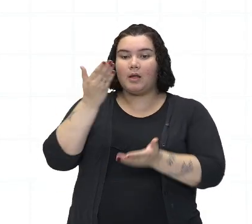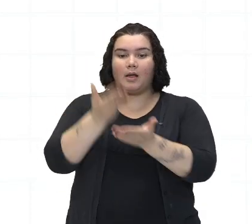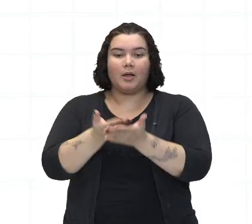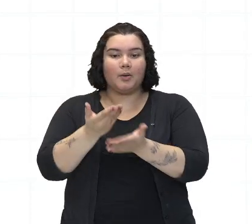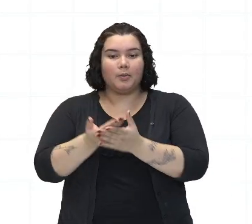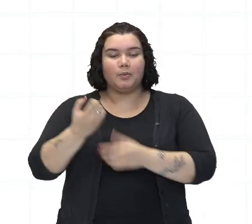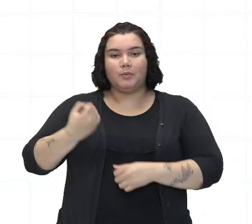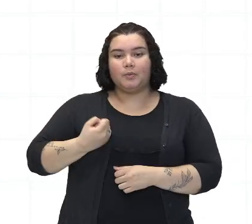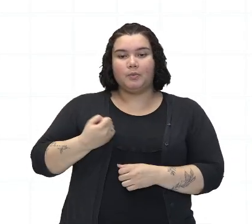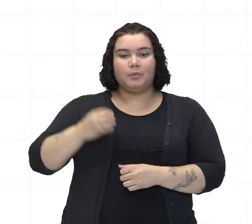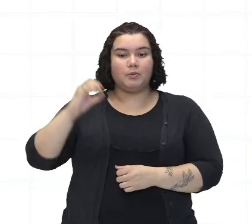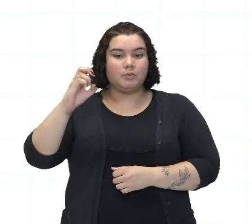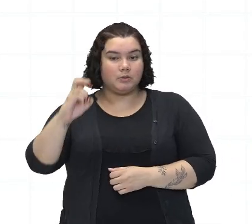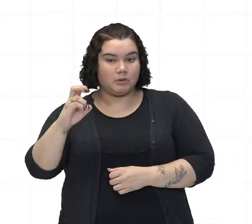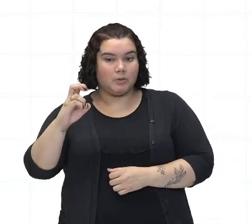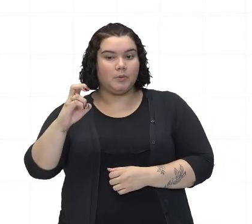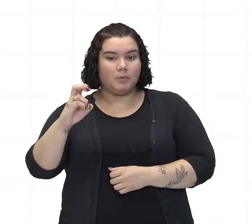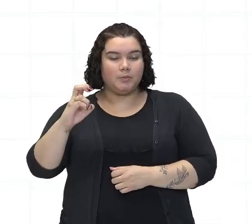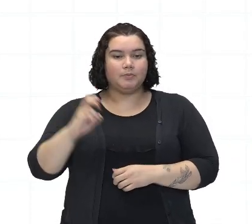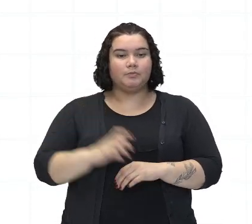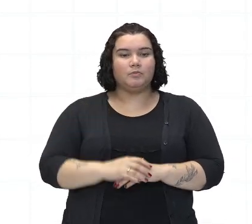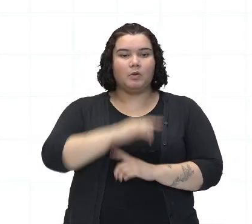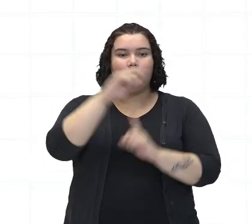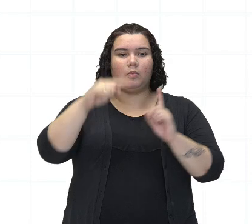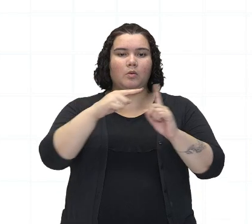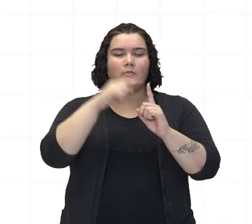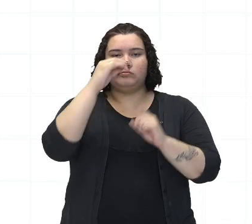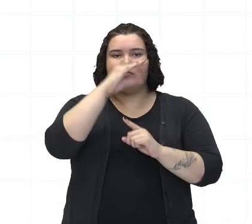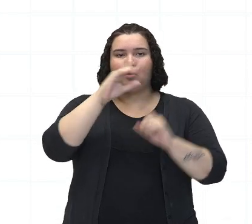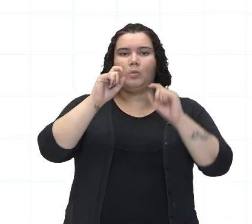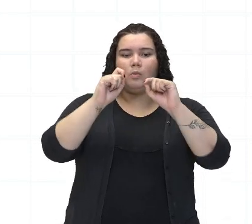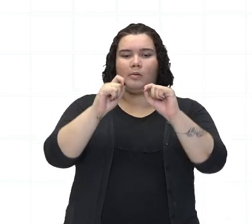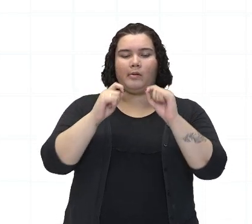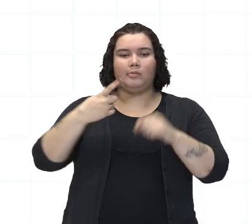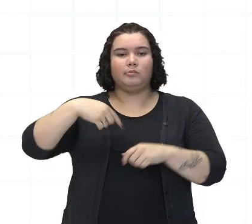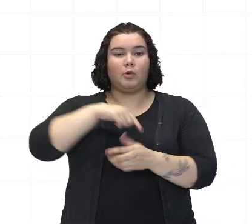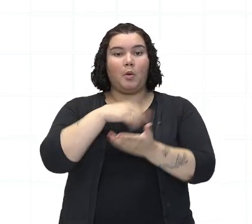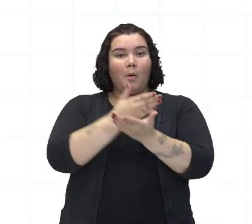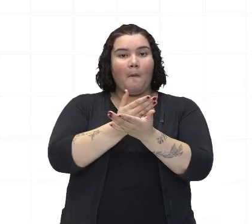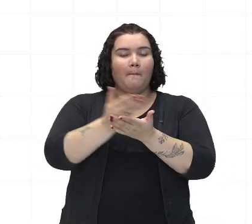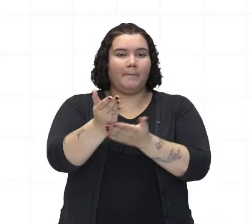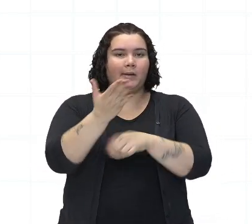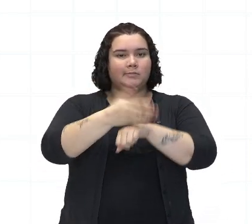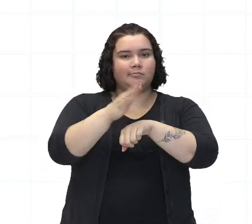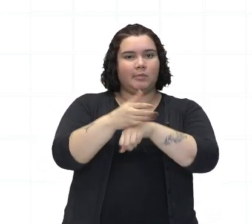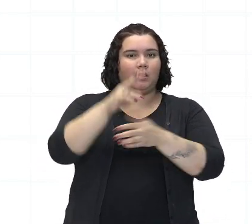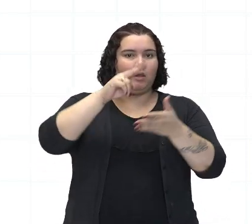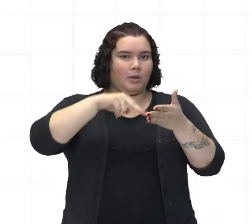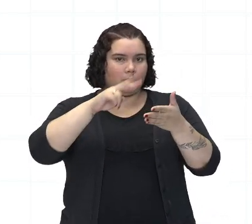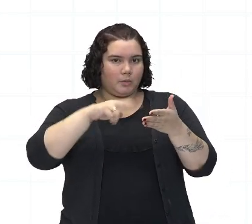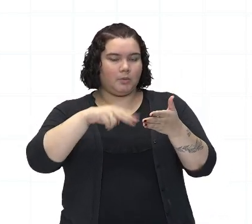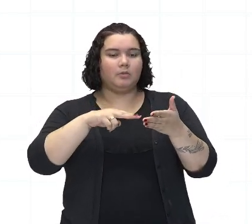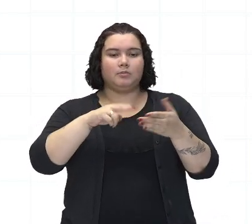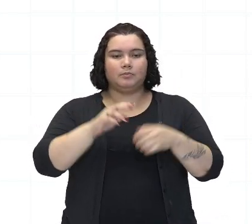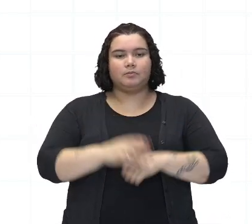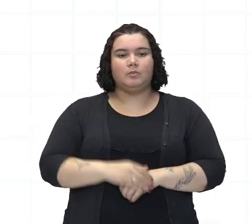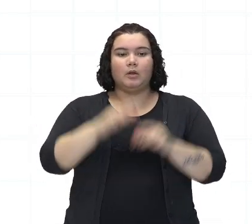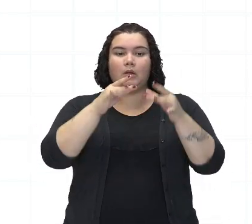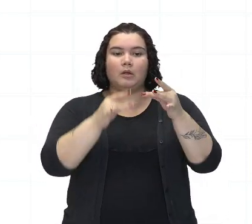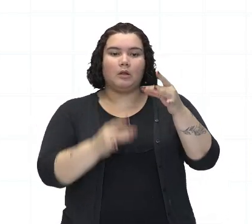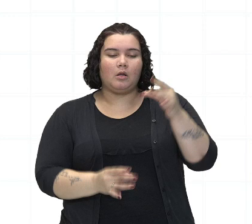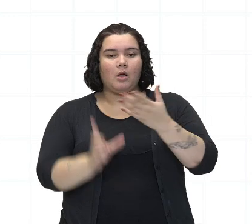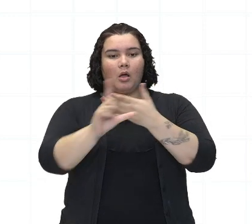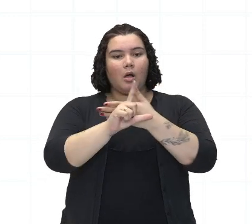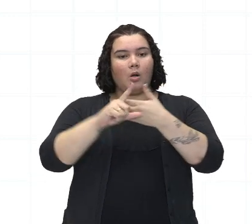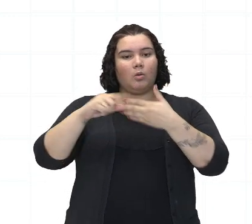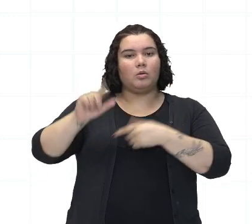aula 5, objeto de conhecimento, adesão às práticas de leitura, com detalhamento